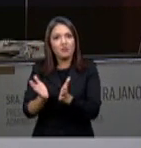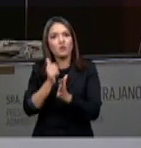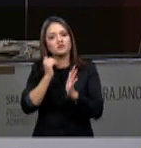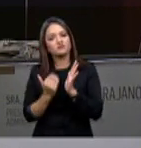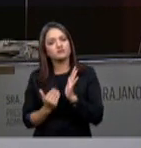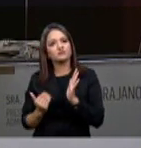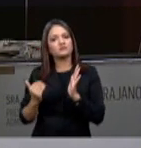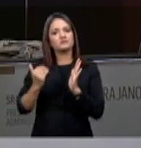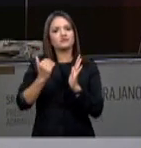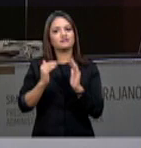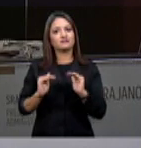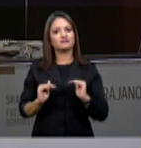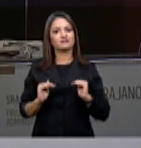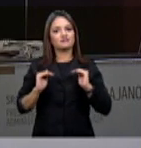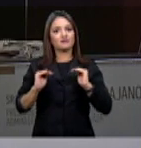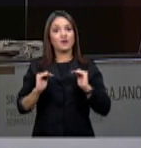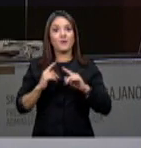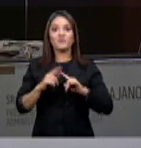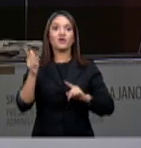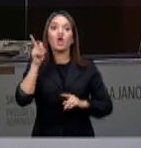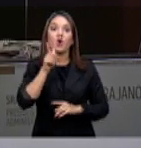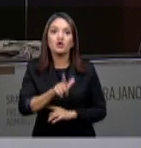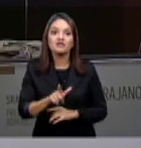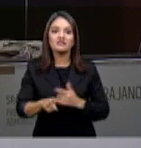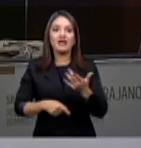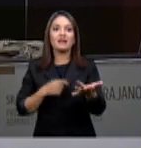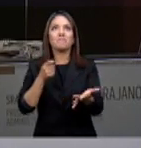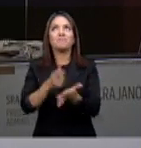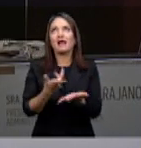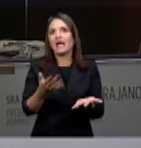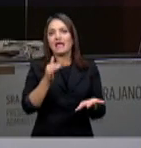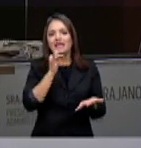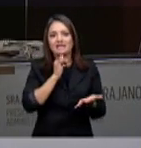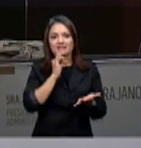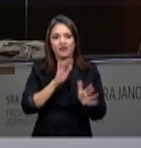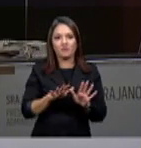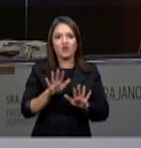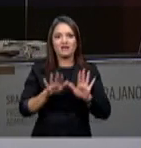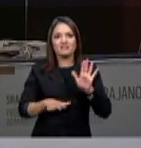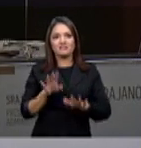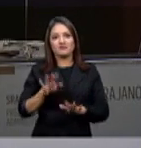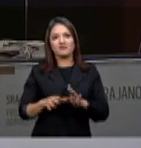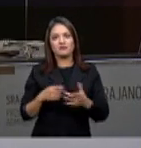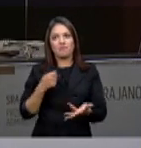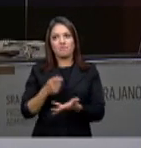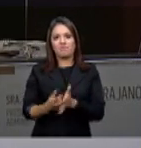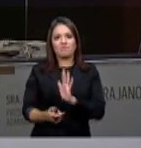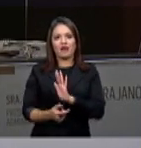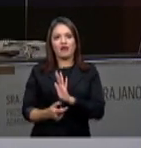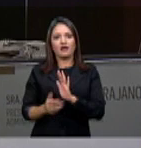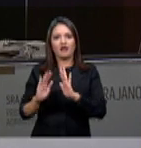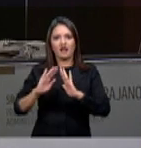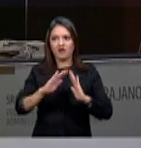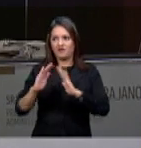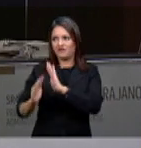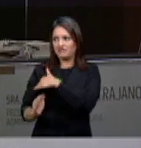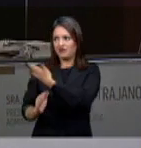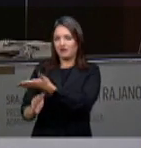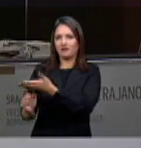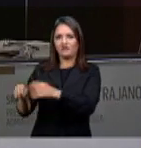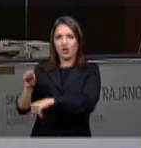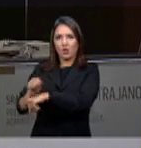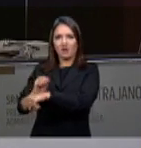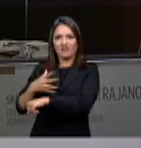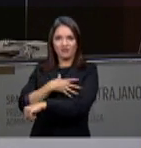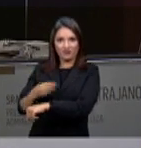que a partir daí eles conseguiam pagar vizinha a mãe e o cheque mãe essa que se elas não tem produtividade